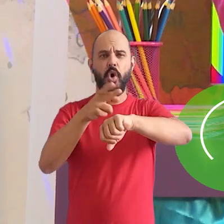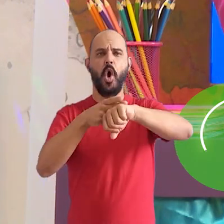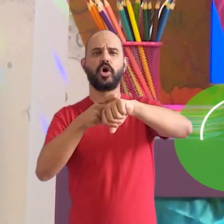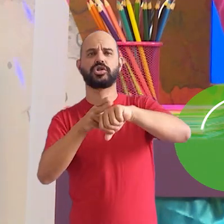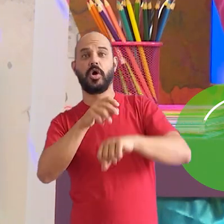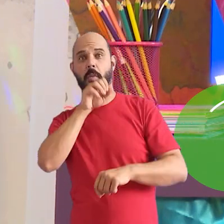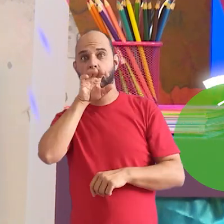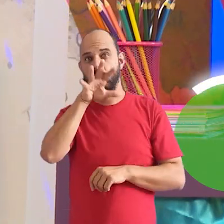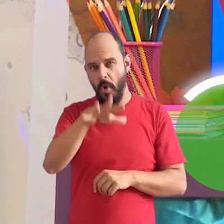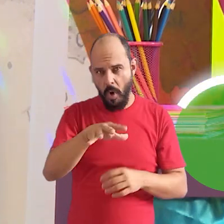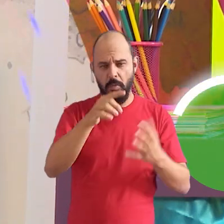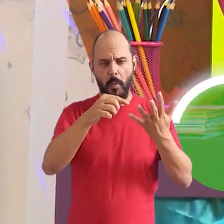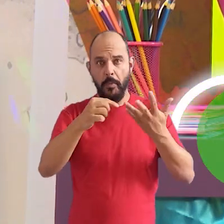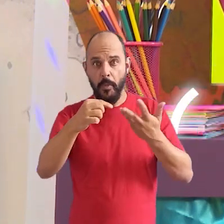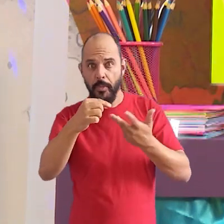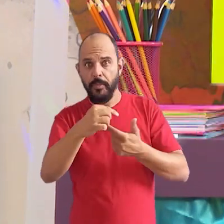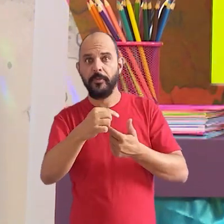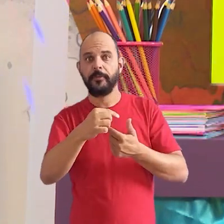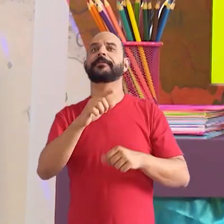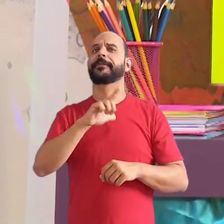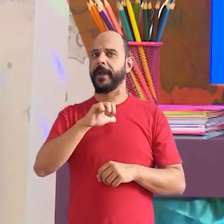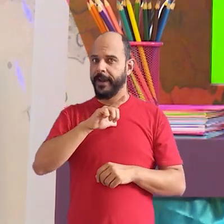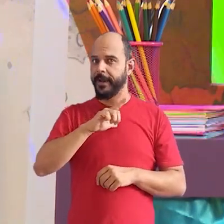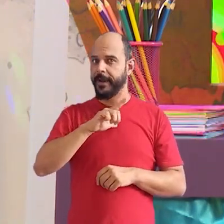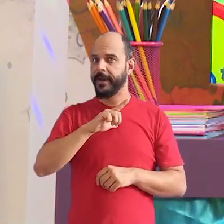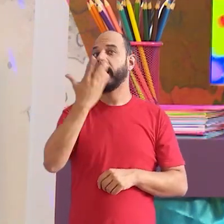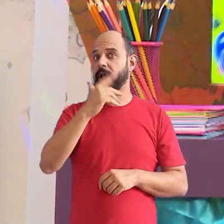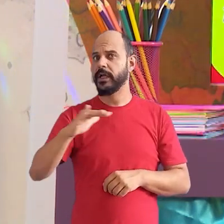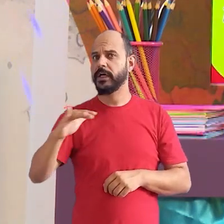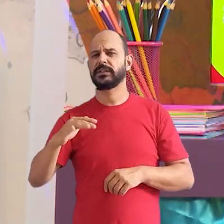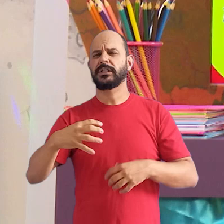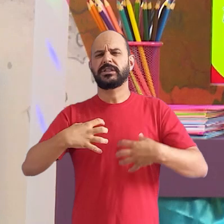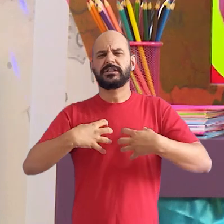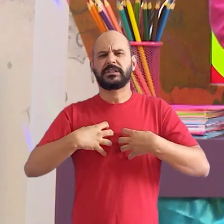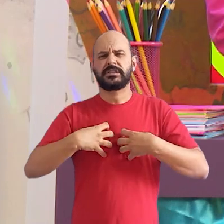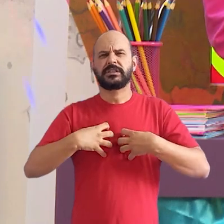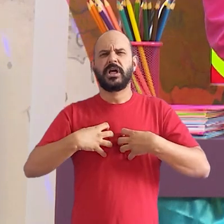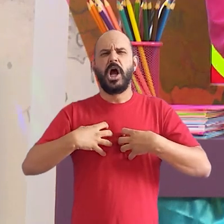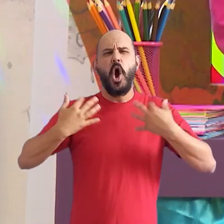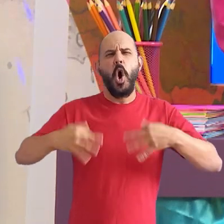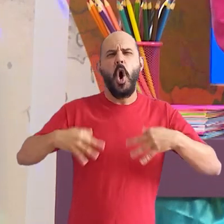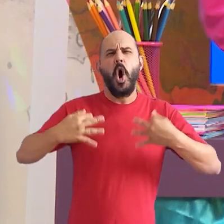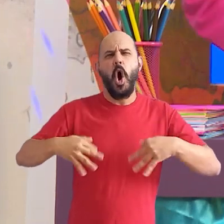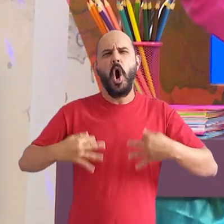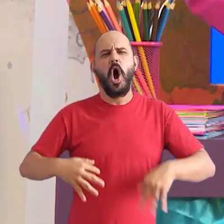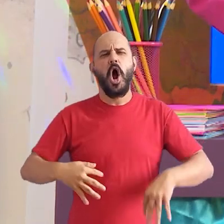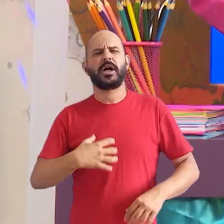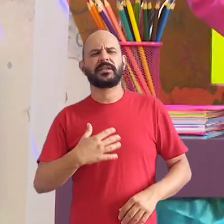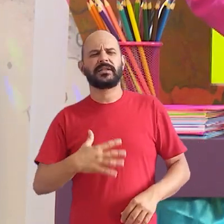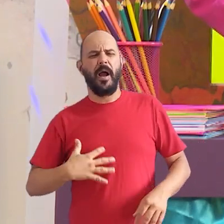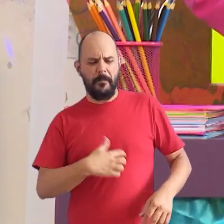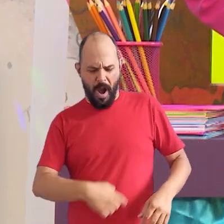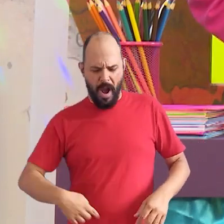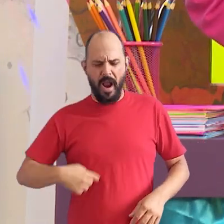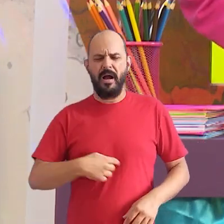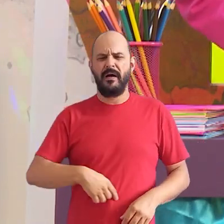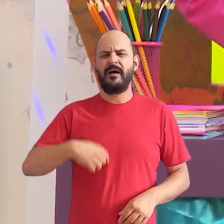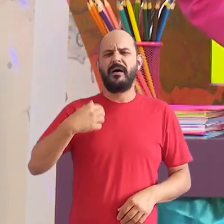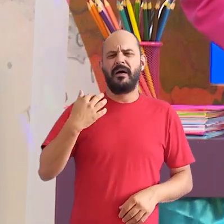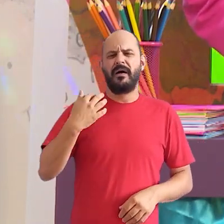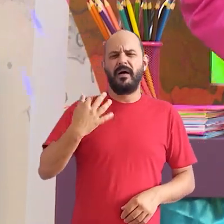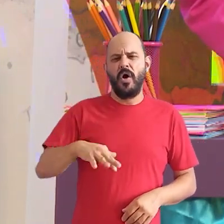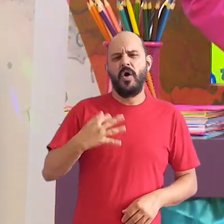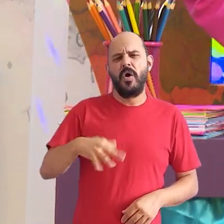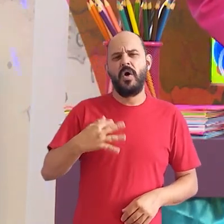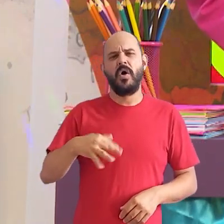manchinhas roxas, fora o vômito, ela também pode começar a ter dor na barriga. E é normal uma